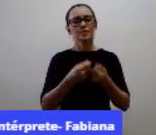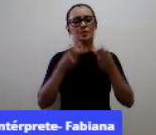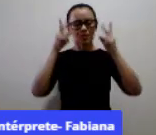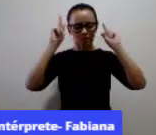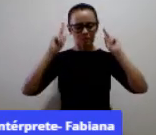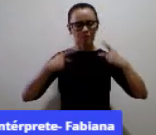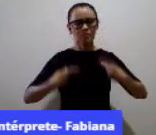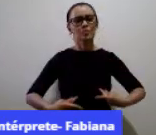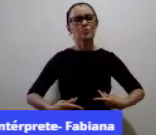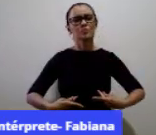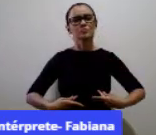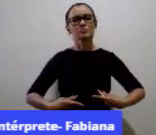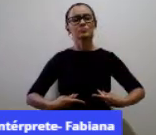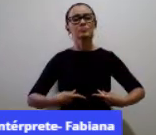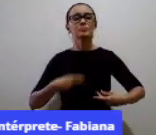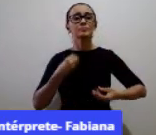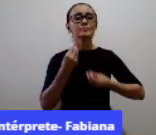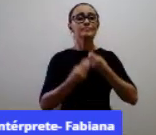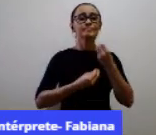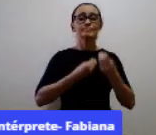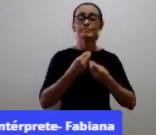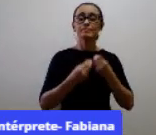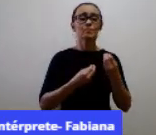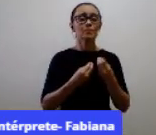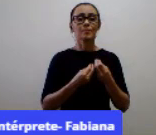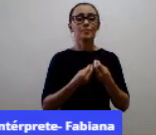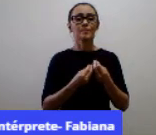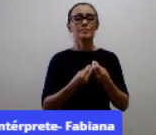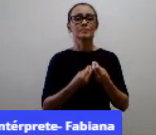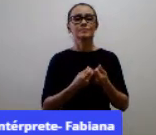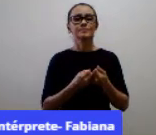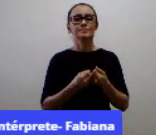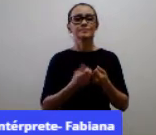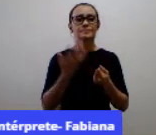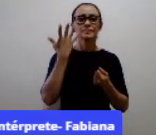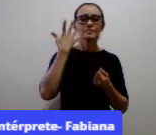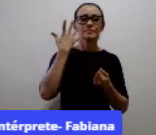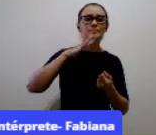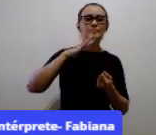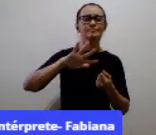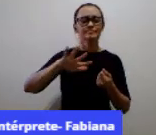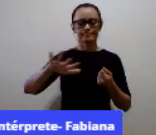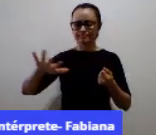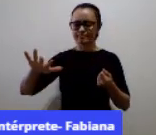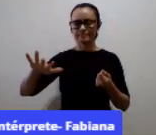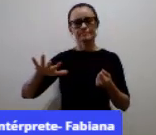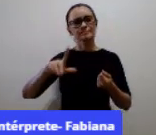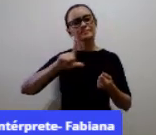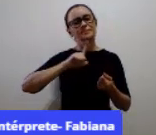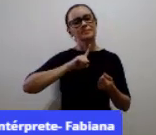dessa criança. Como ela se encontra? Essa criança tem aí um acompanhamento